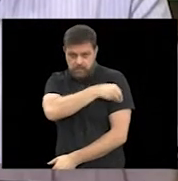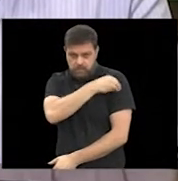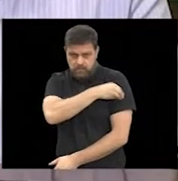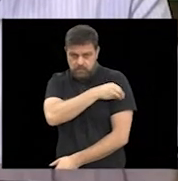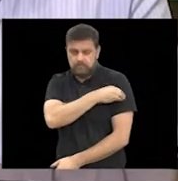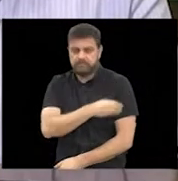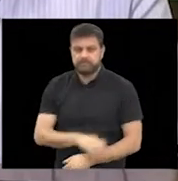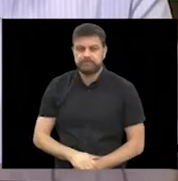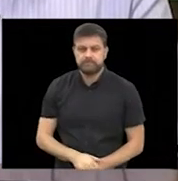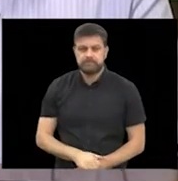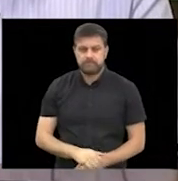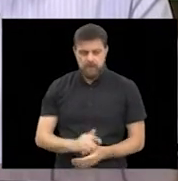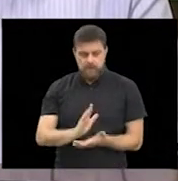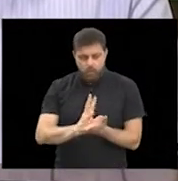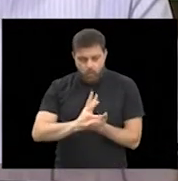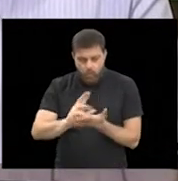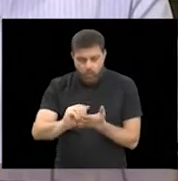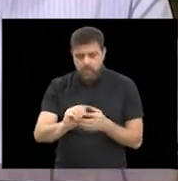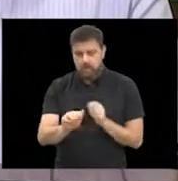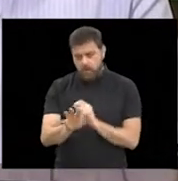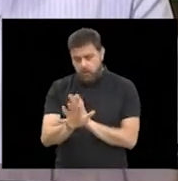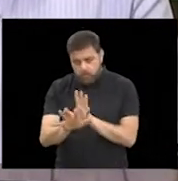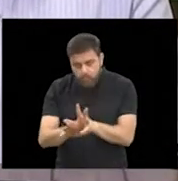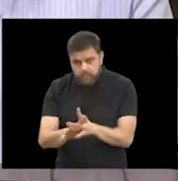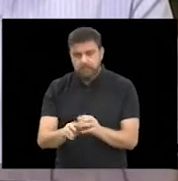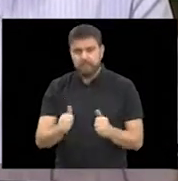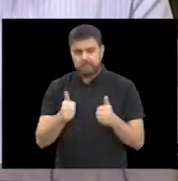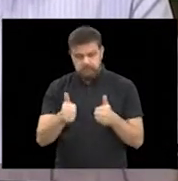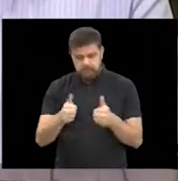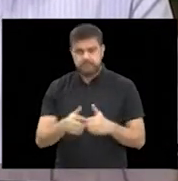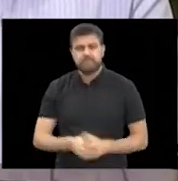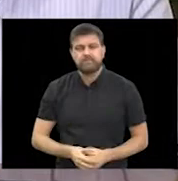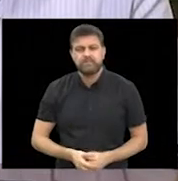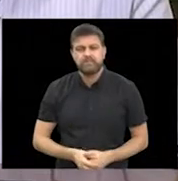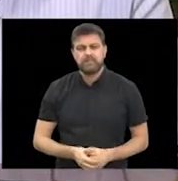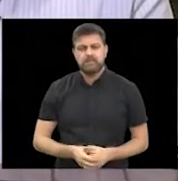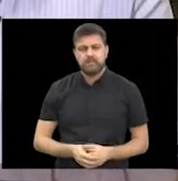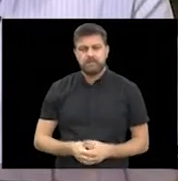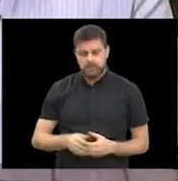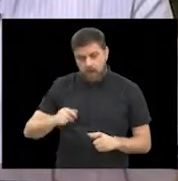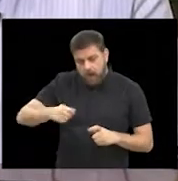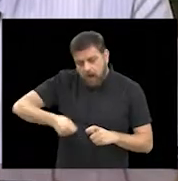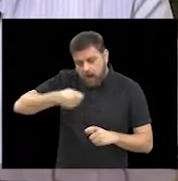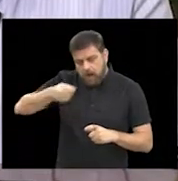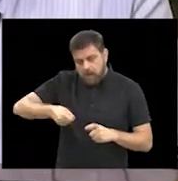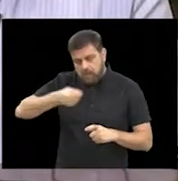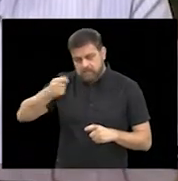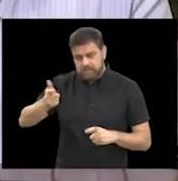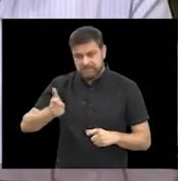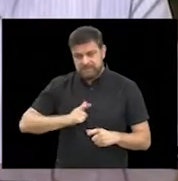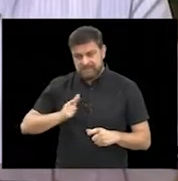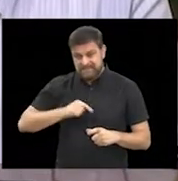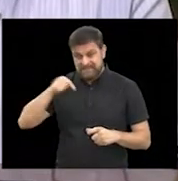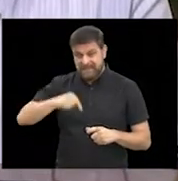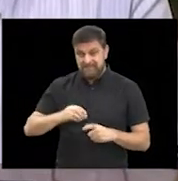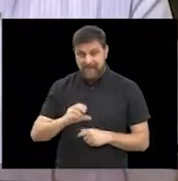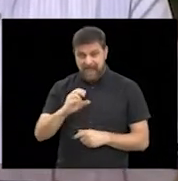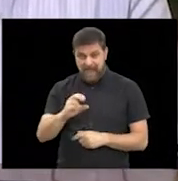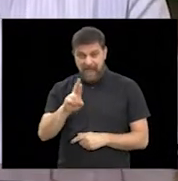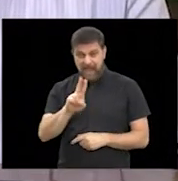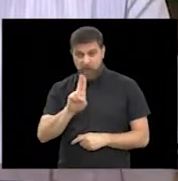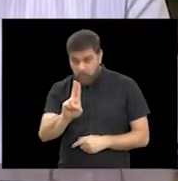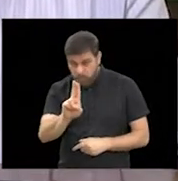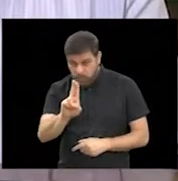a higienização. A alimentação, quanto mais coisas você tiver crua,